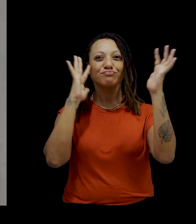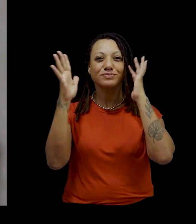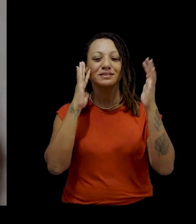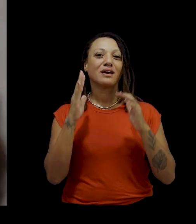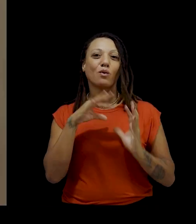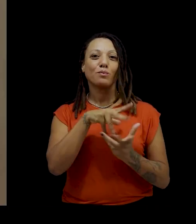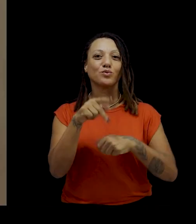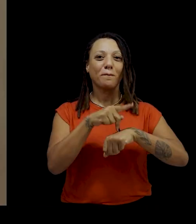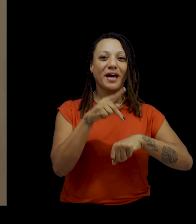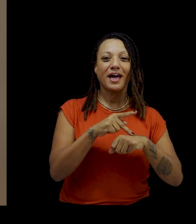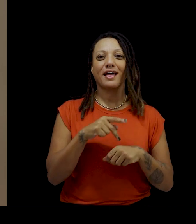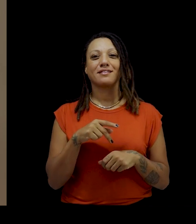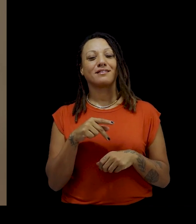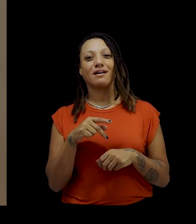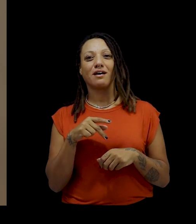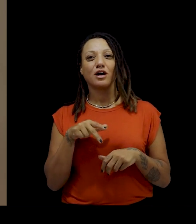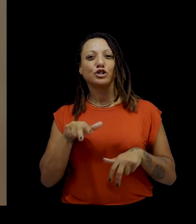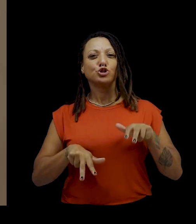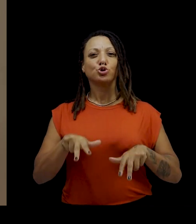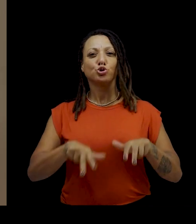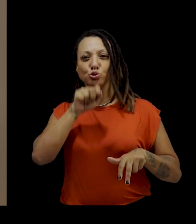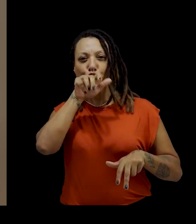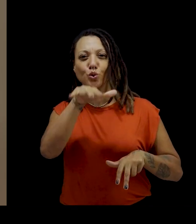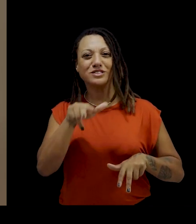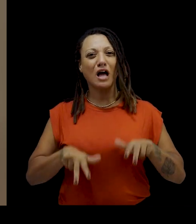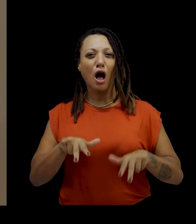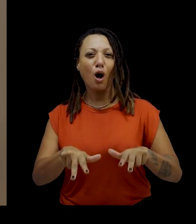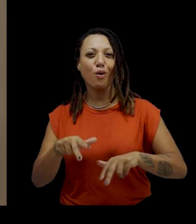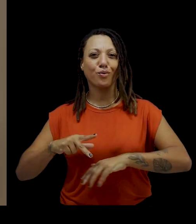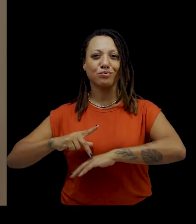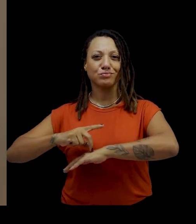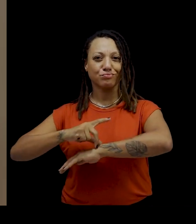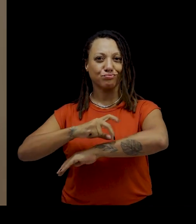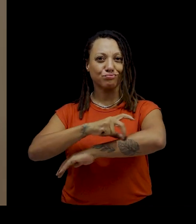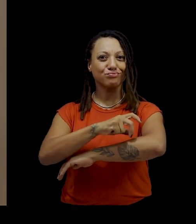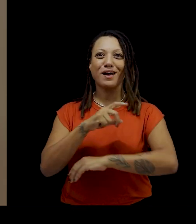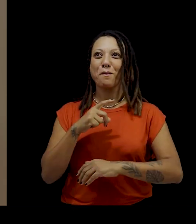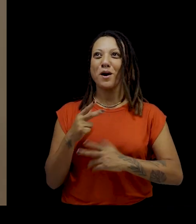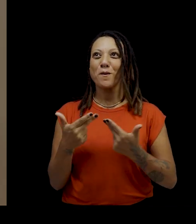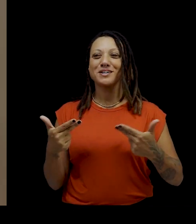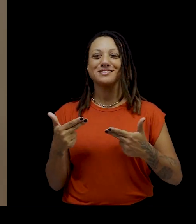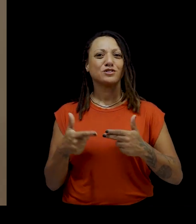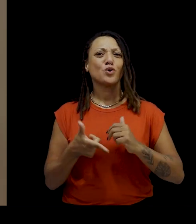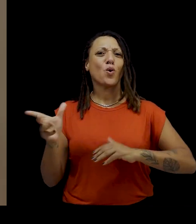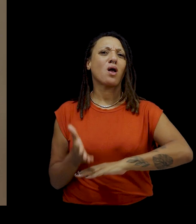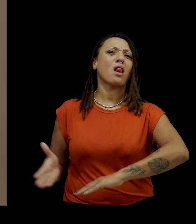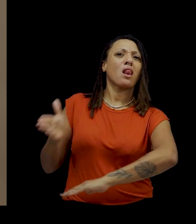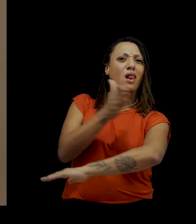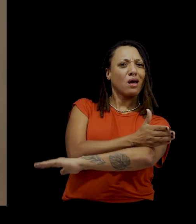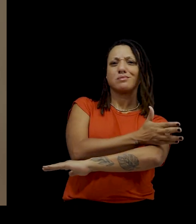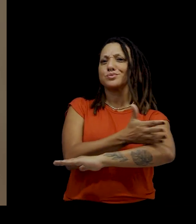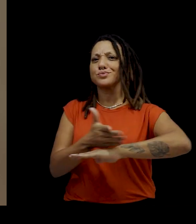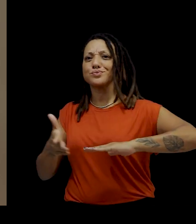e dinossauros que estão realmente na estrada, esse lugar onde meio atemporal, até você não entende muito bem onde você está, tem a ver um